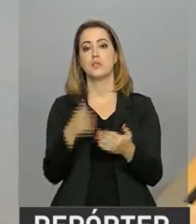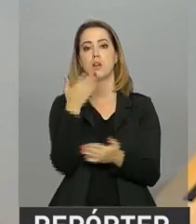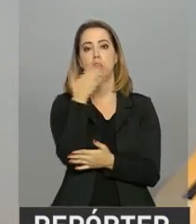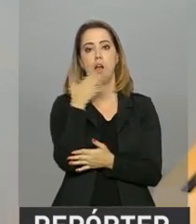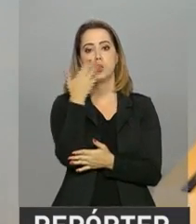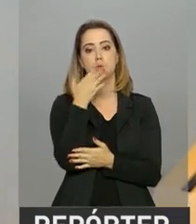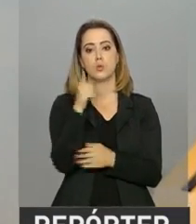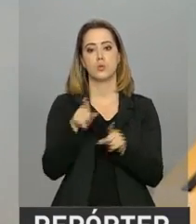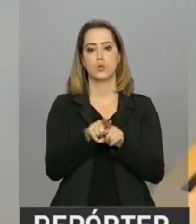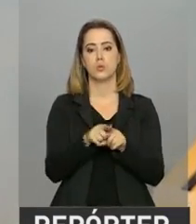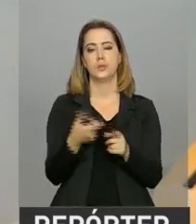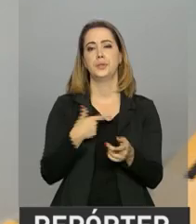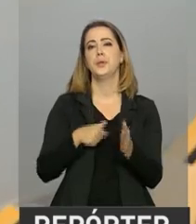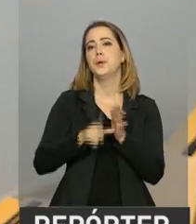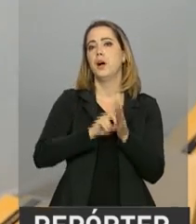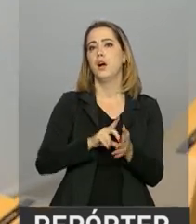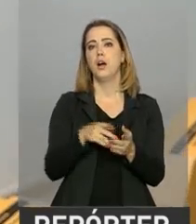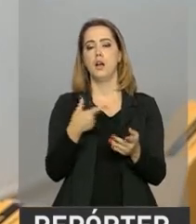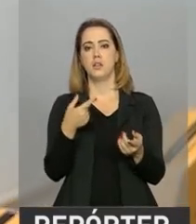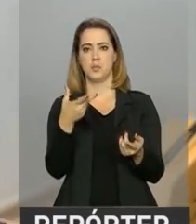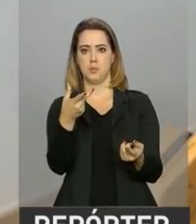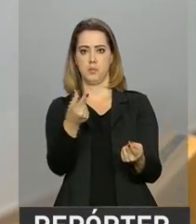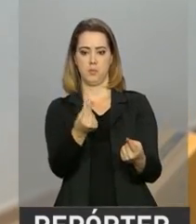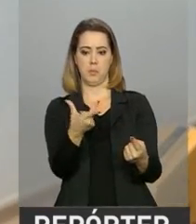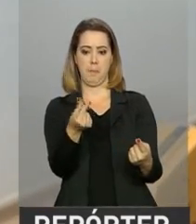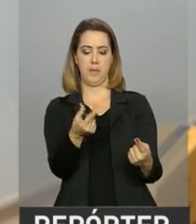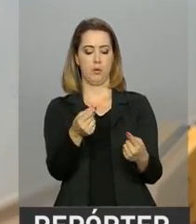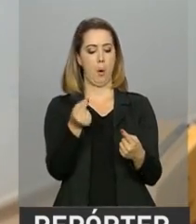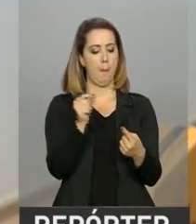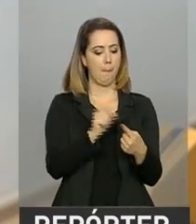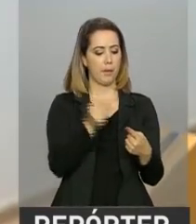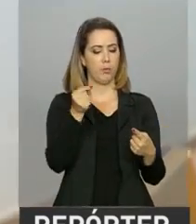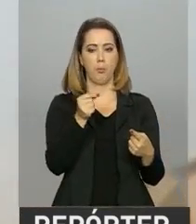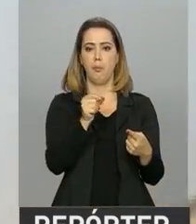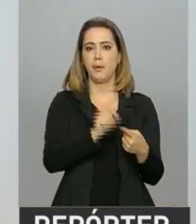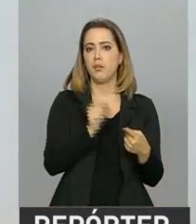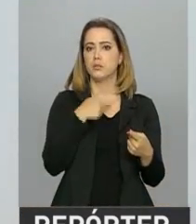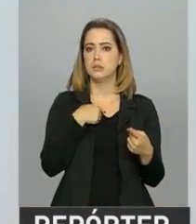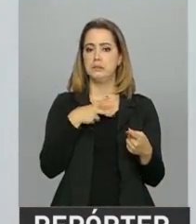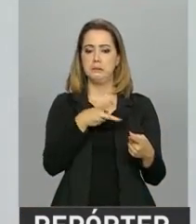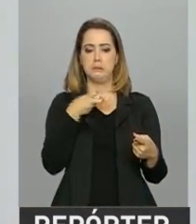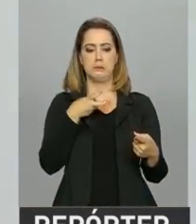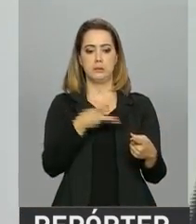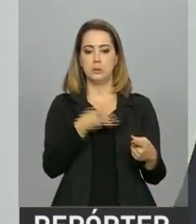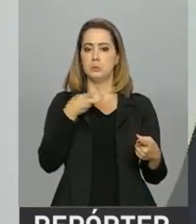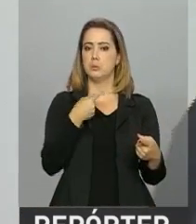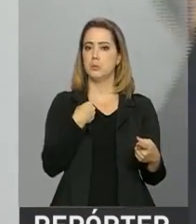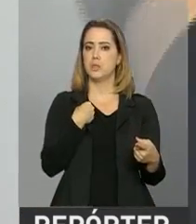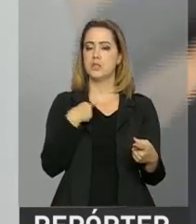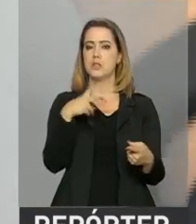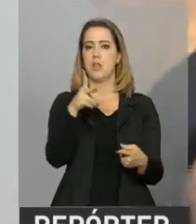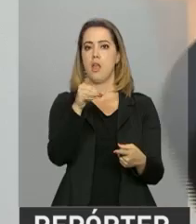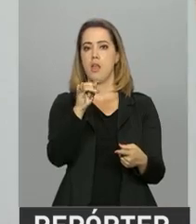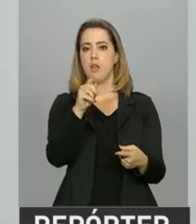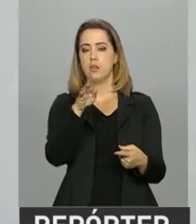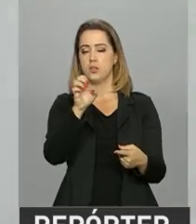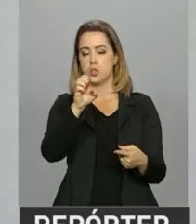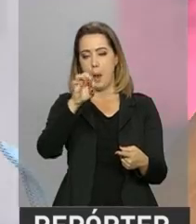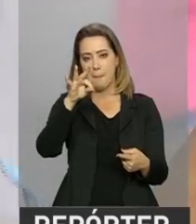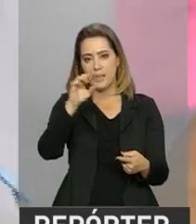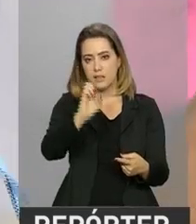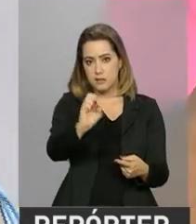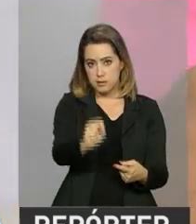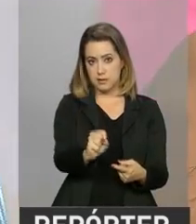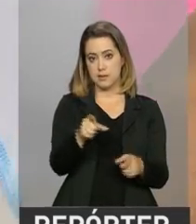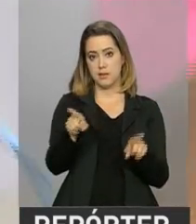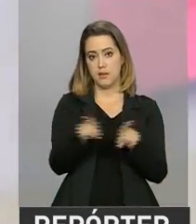as chatas picadas nos dedos dos aparelhos tradicionais de quem precisa monitorar a glicemia, como diabéticos e atletas.